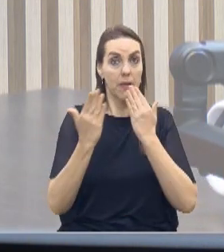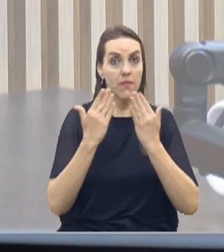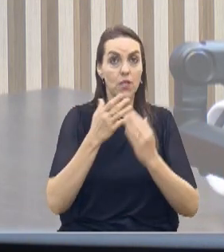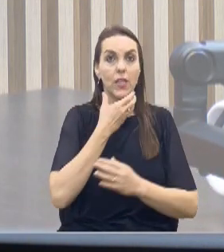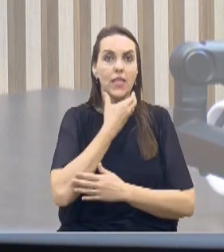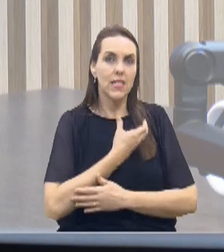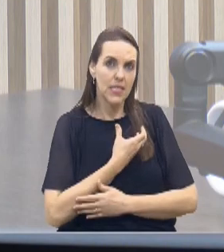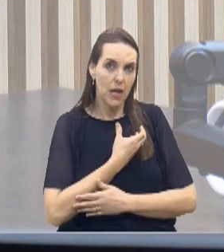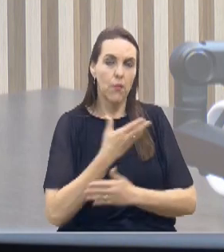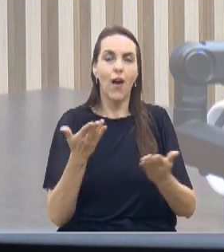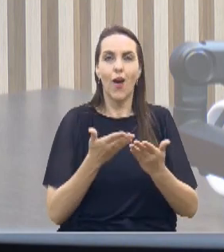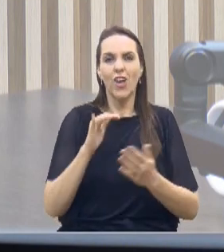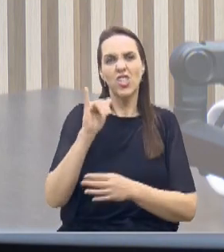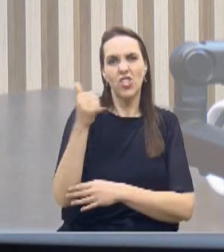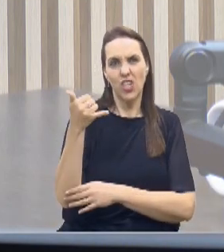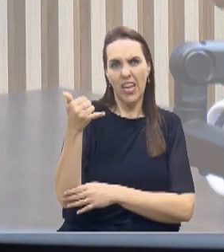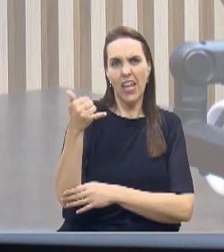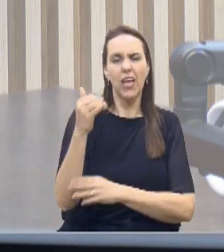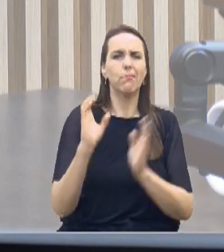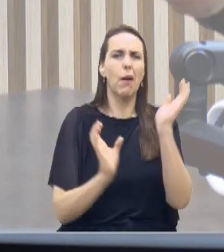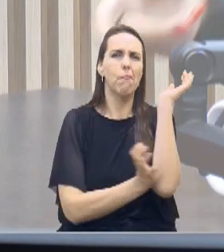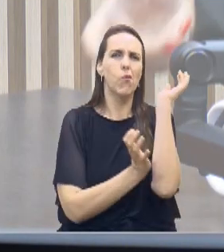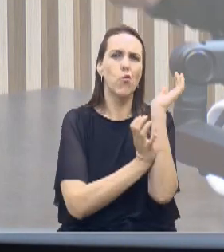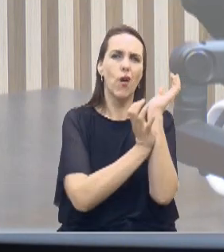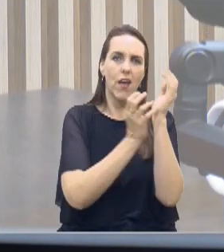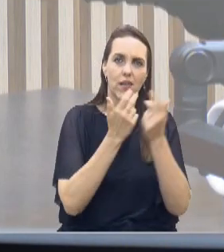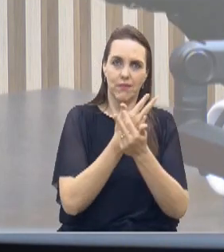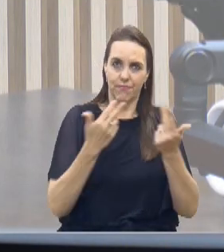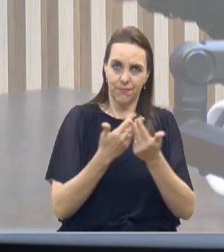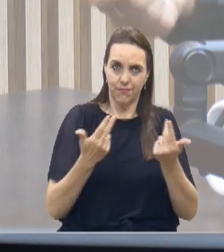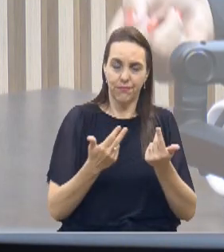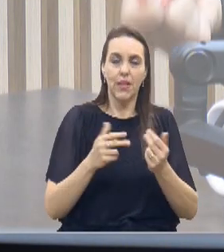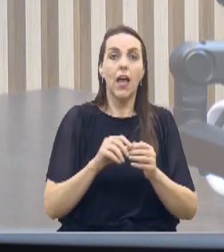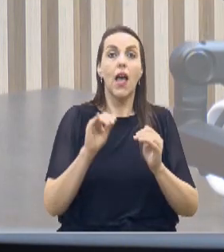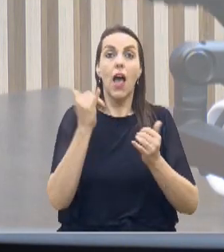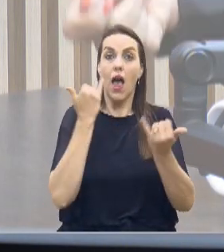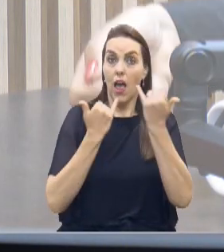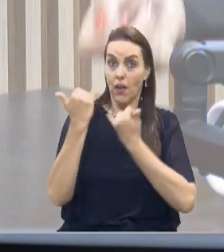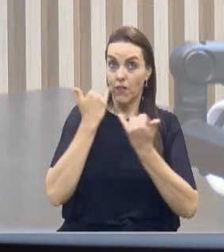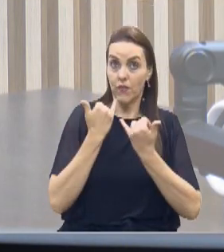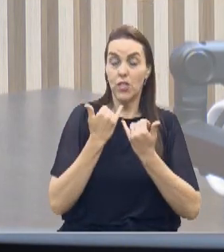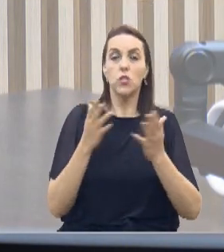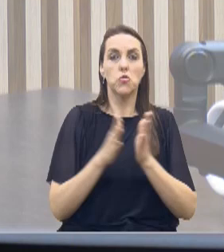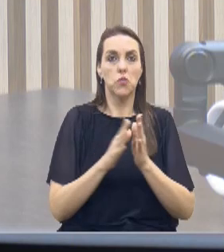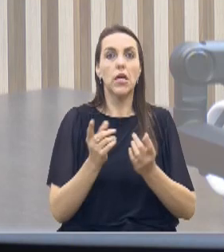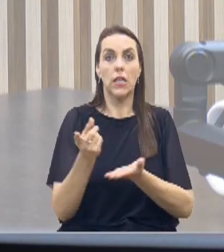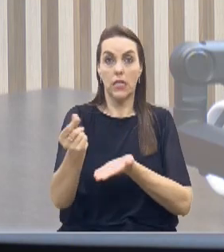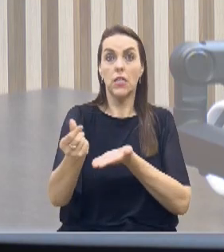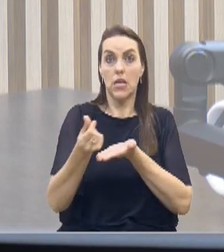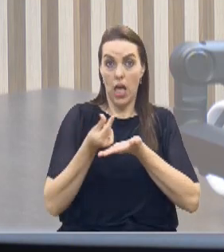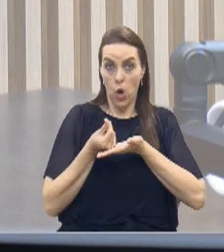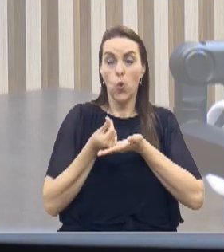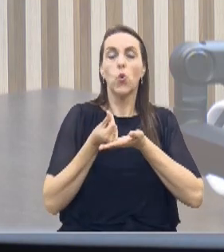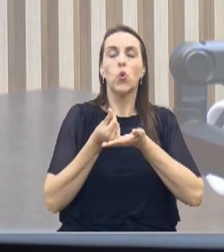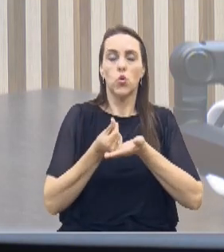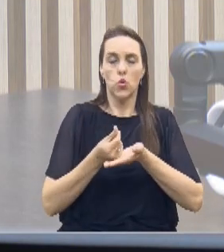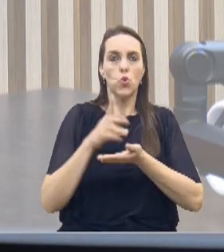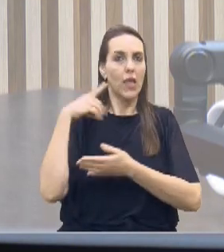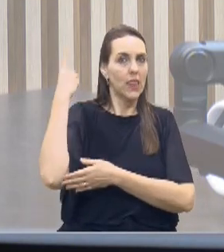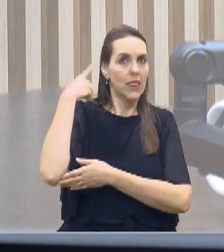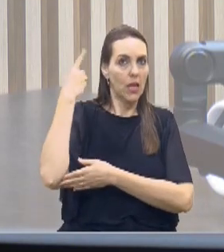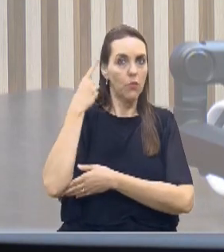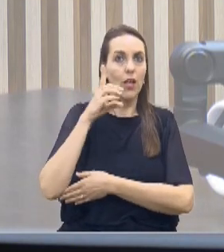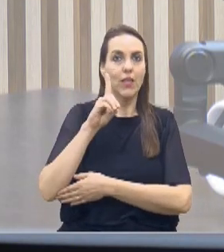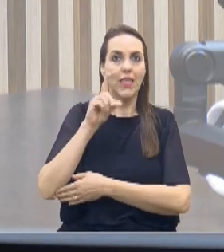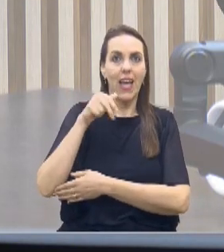para janeiro, por algumas questões muito mais burocráticas, mas recebemos o anúncio efetivo de um recurso do deputado federal Daniel Trezesiak,